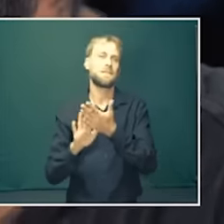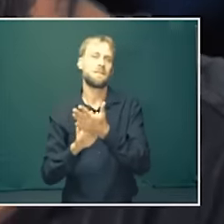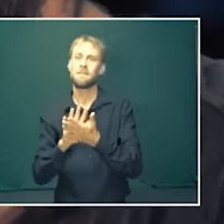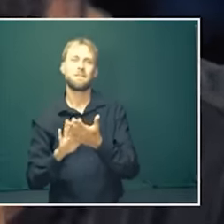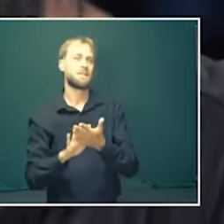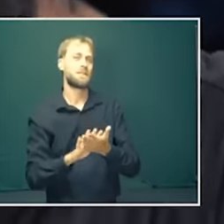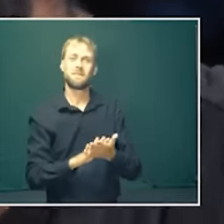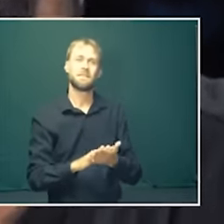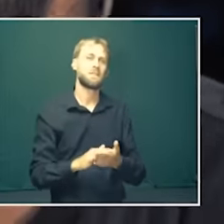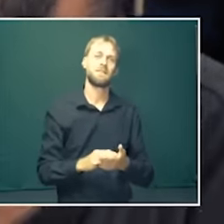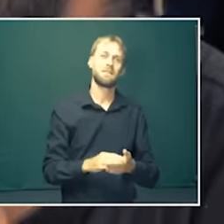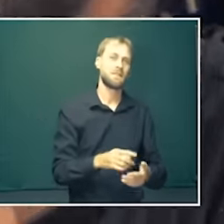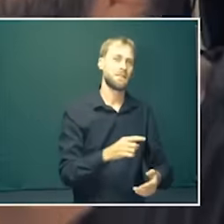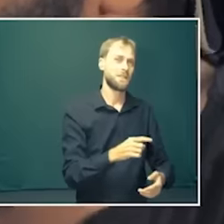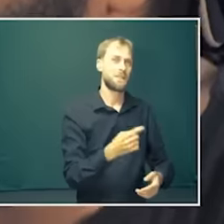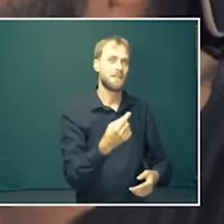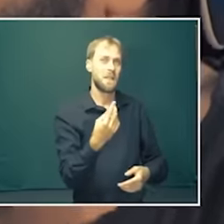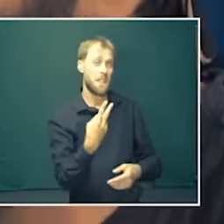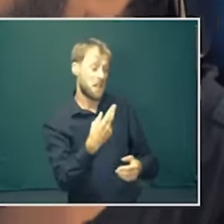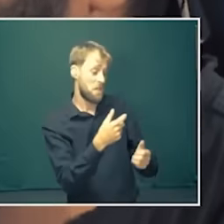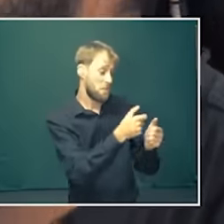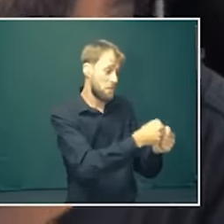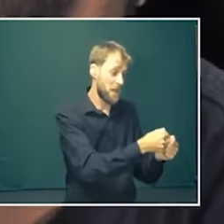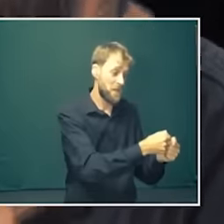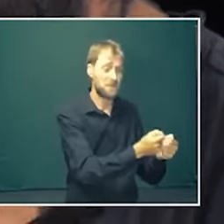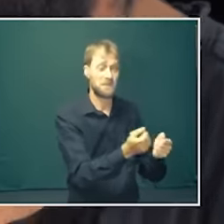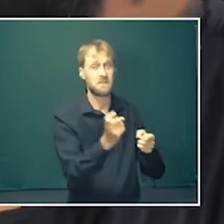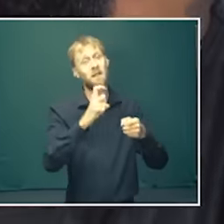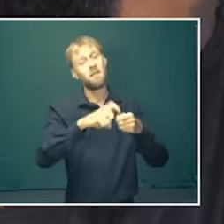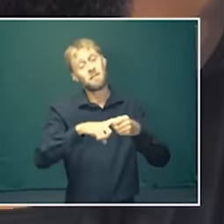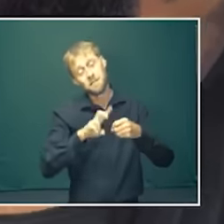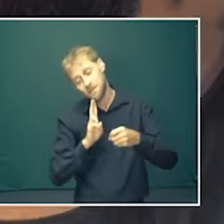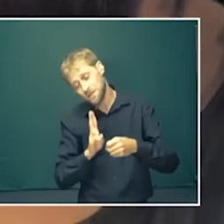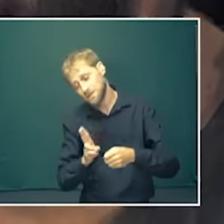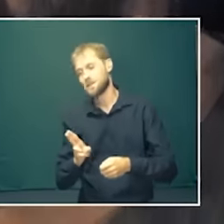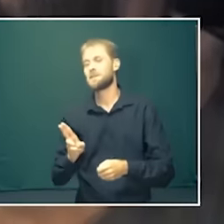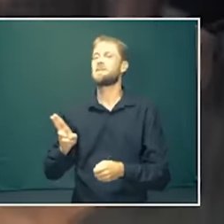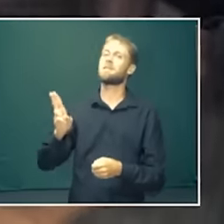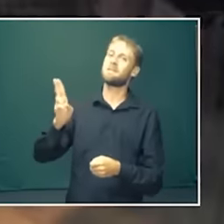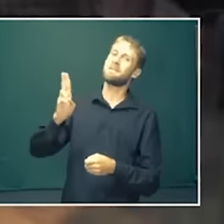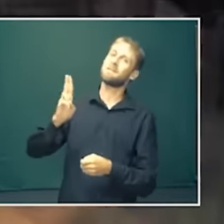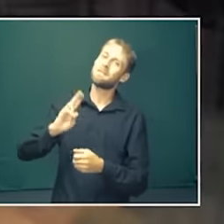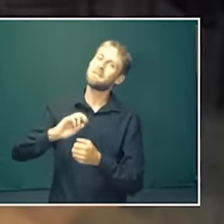desculpa. A gente pausa, volta e continua.